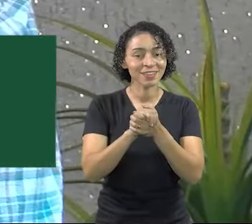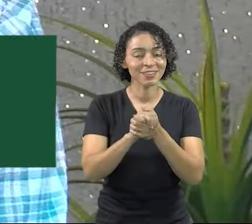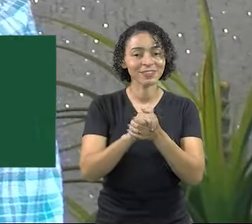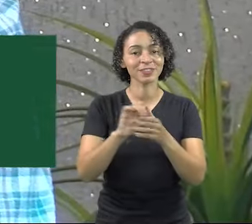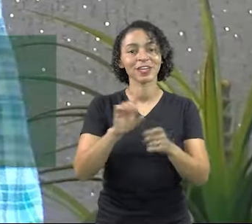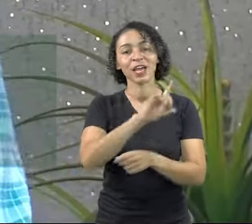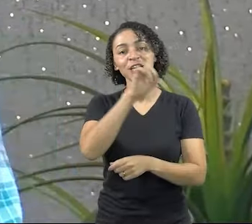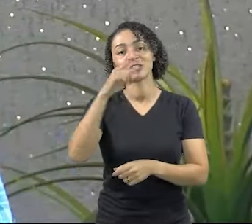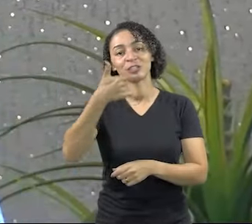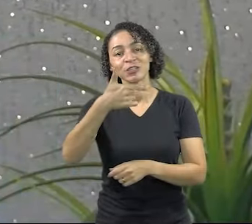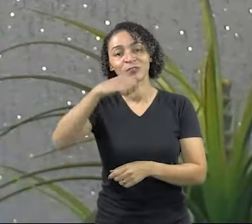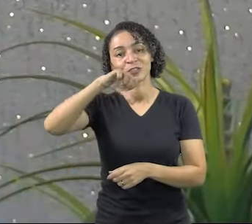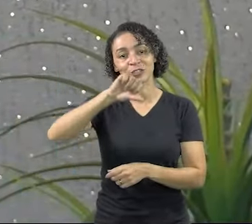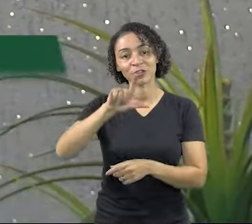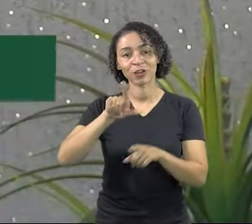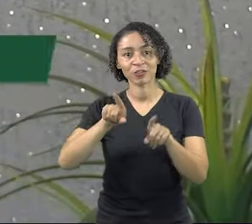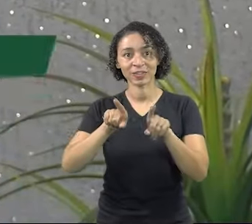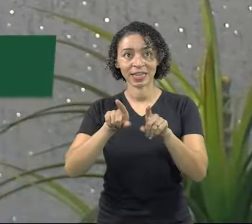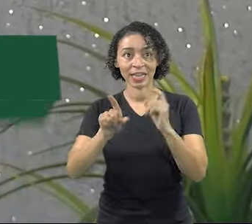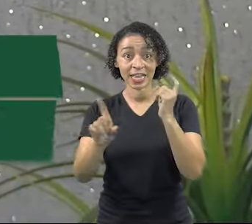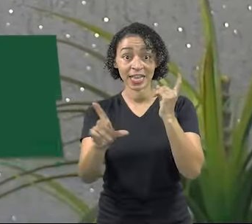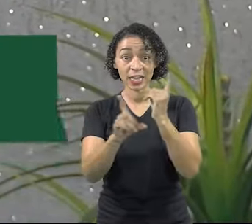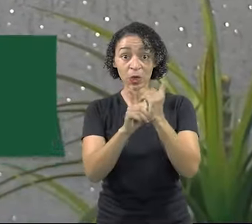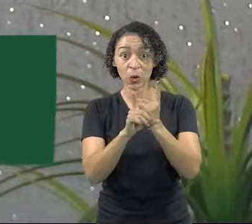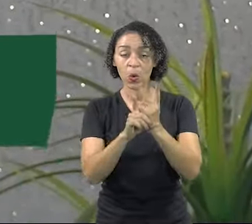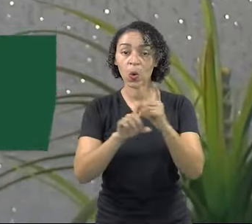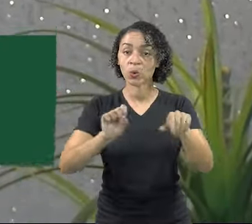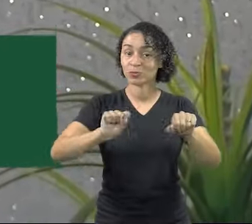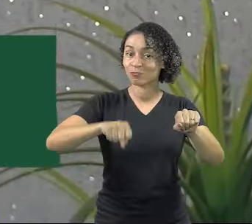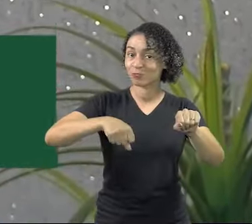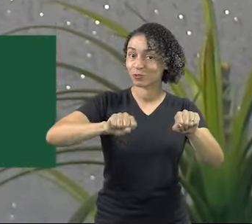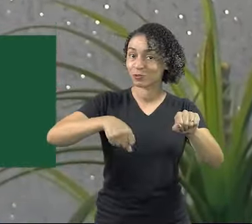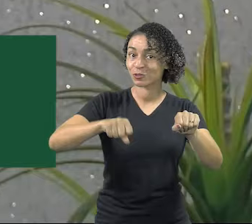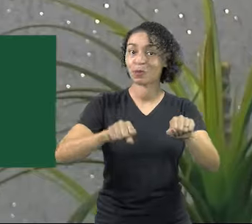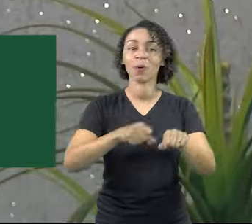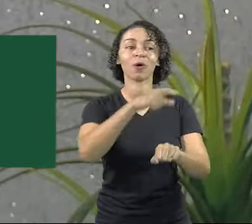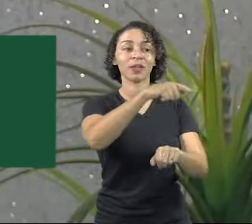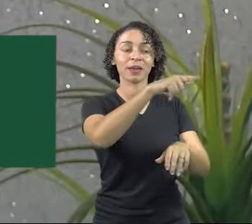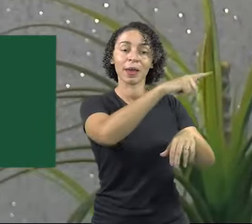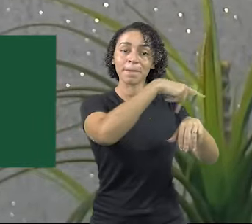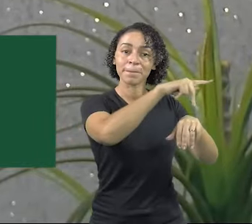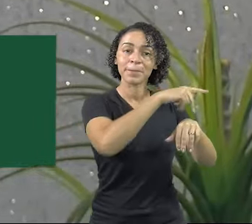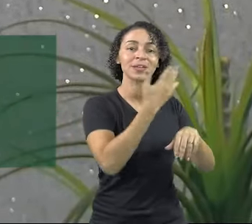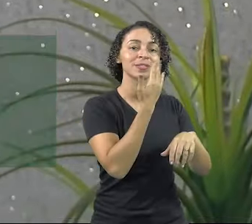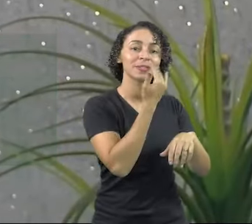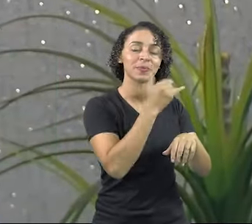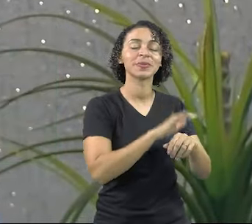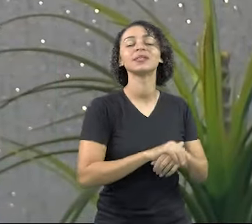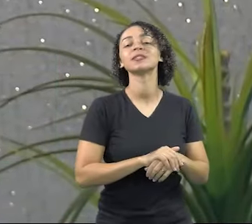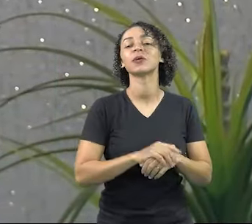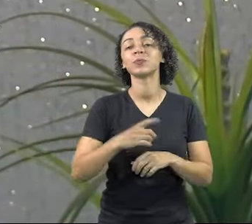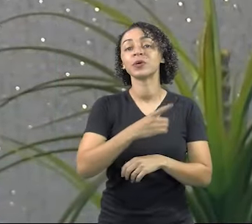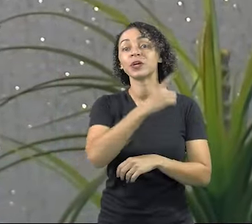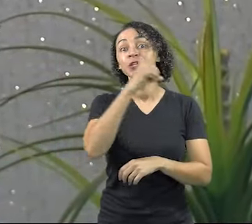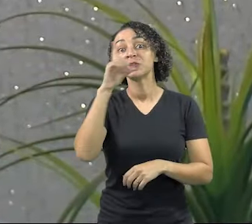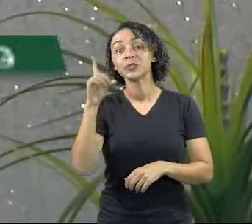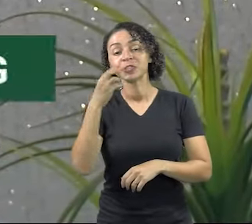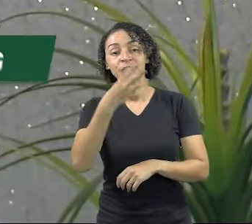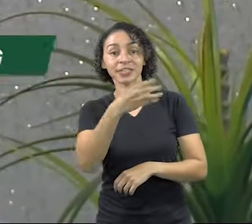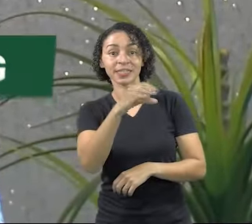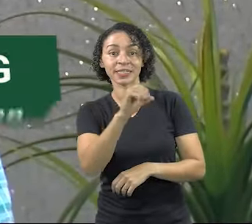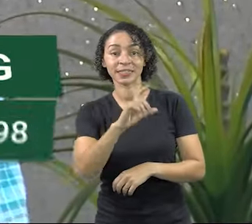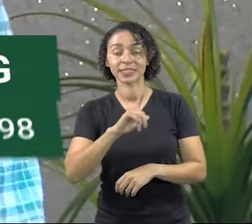casais no dia 29 temos motojet no nosso Jet Park na praça de alimentação no dia